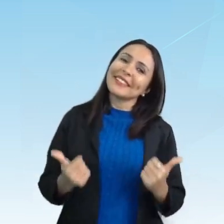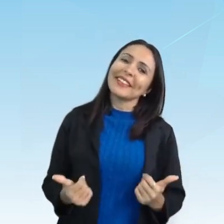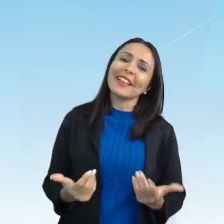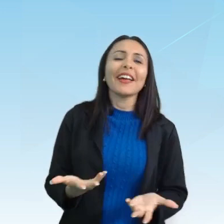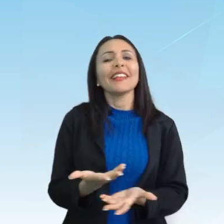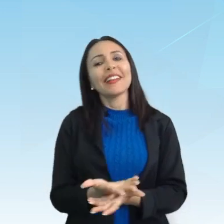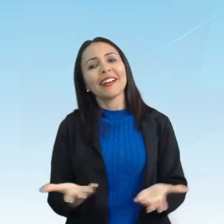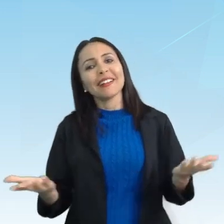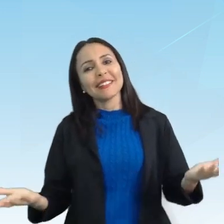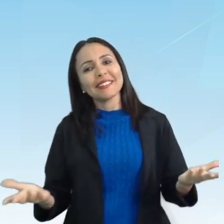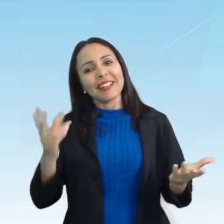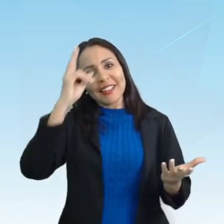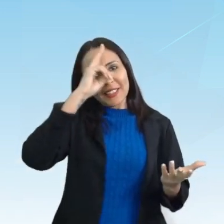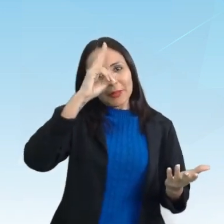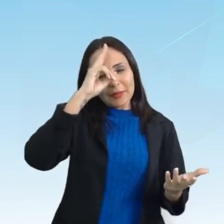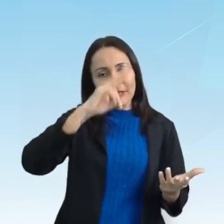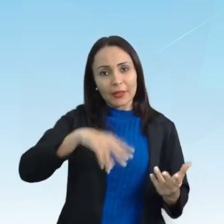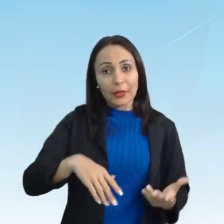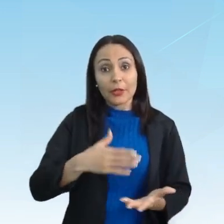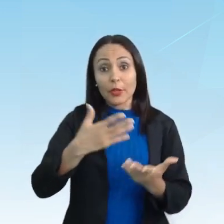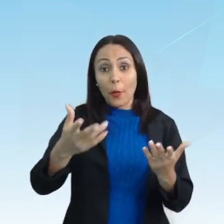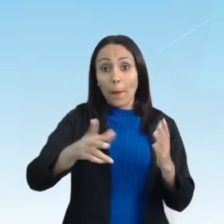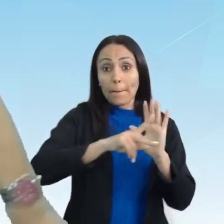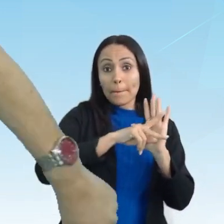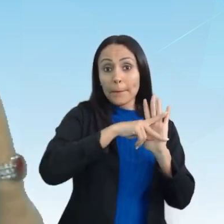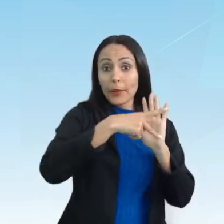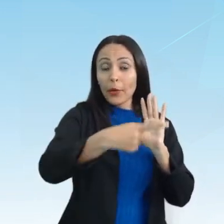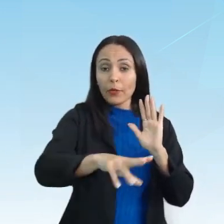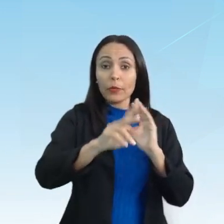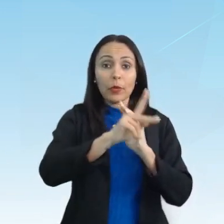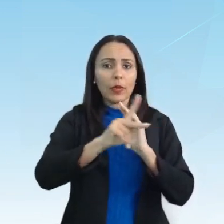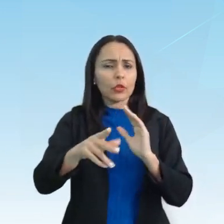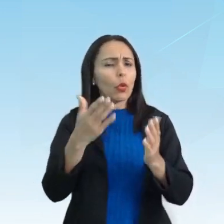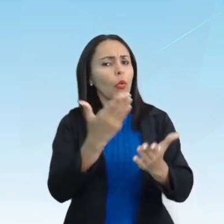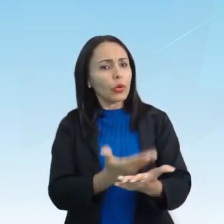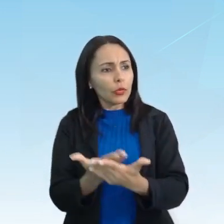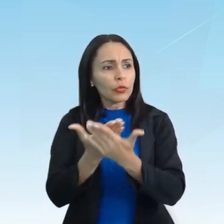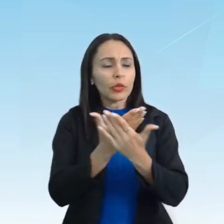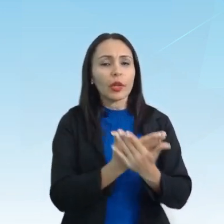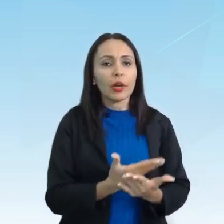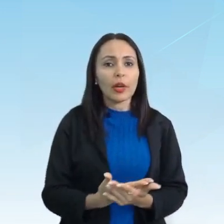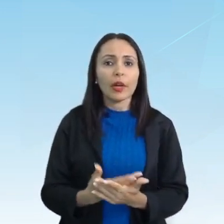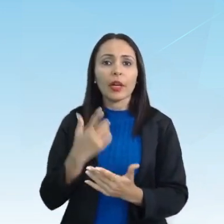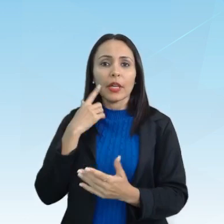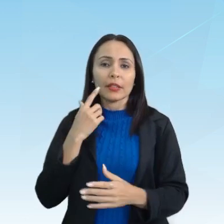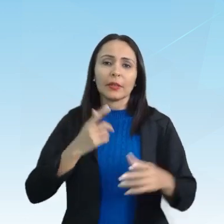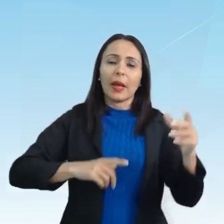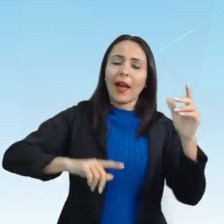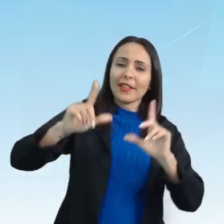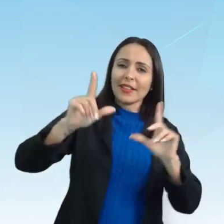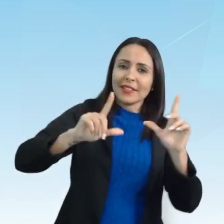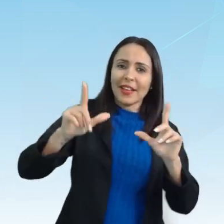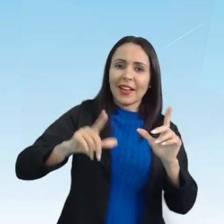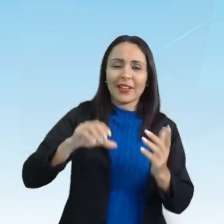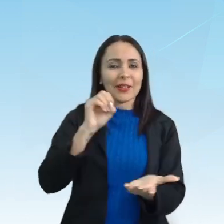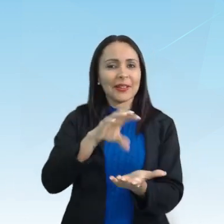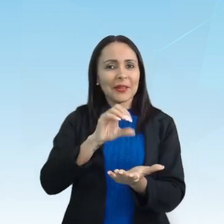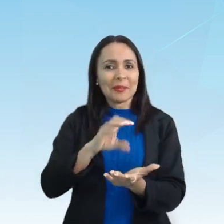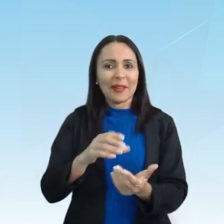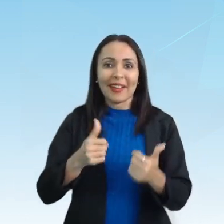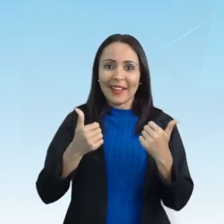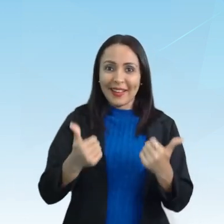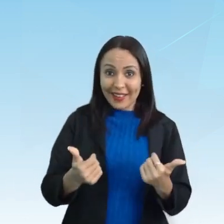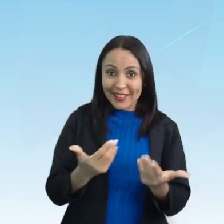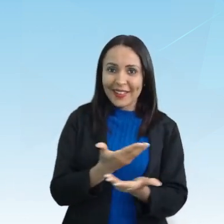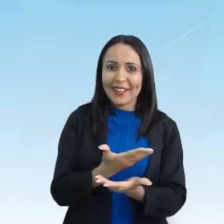é isso aí. Lembrar que com o seu professor estudar e lembrar assistir às aulas do EducaPE.